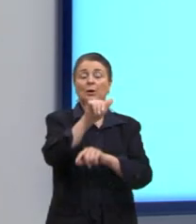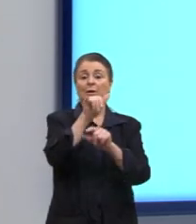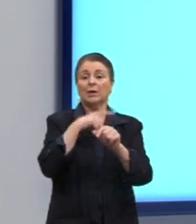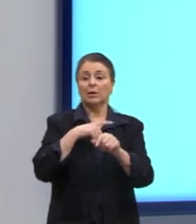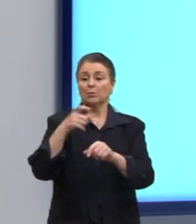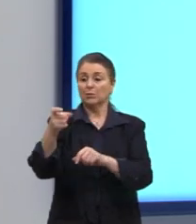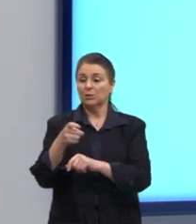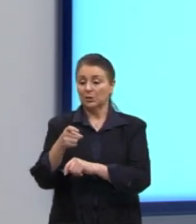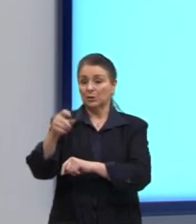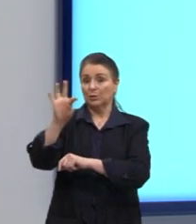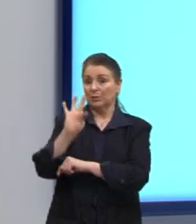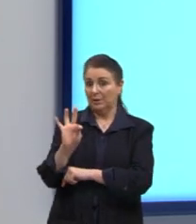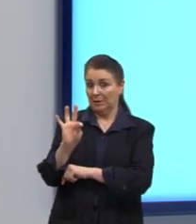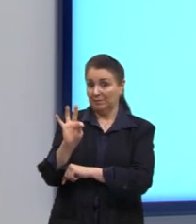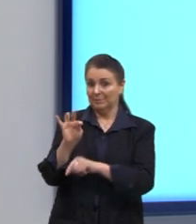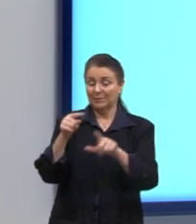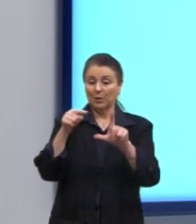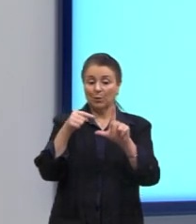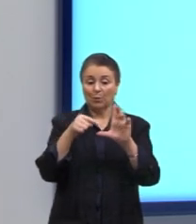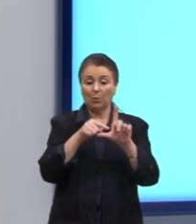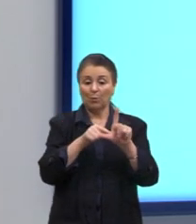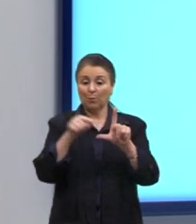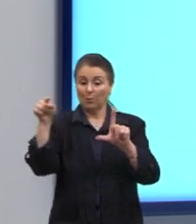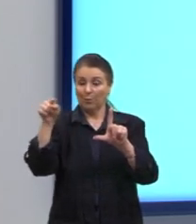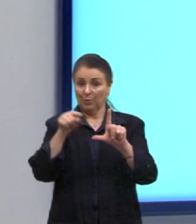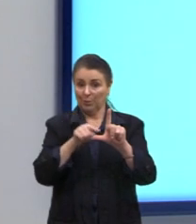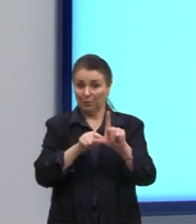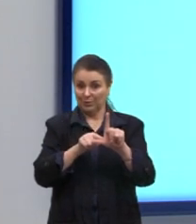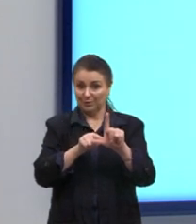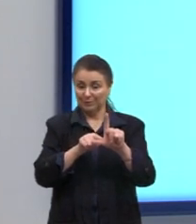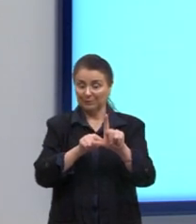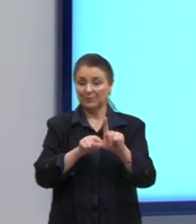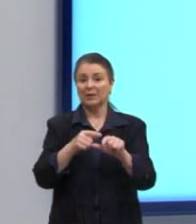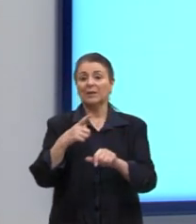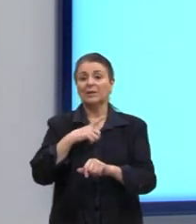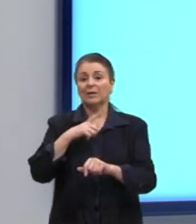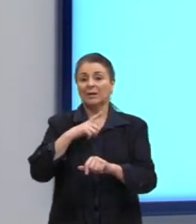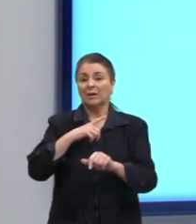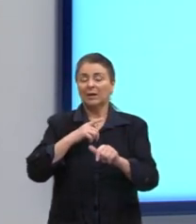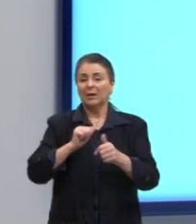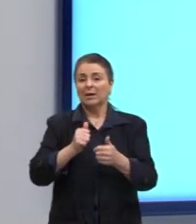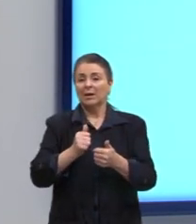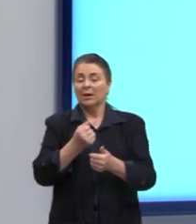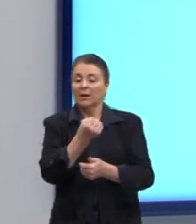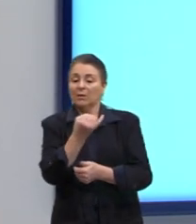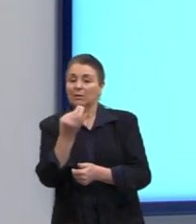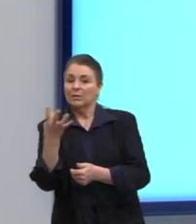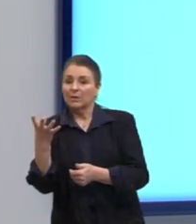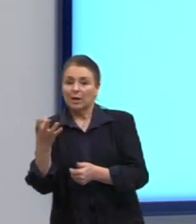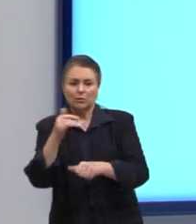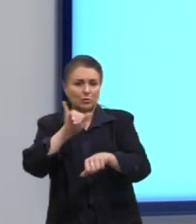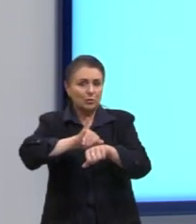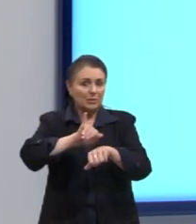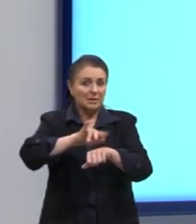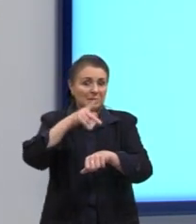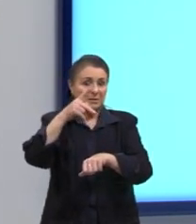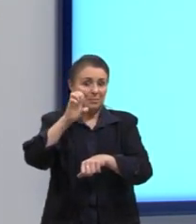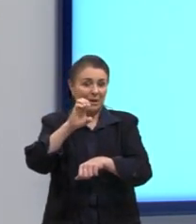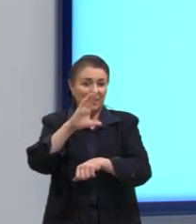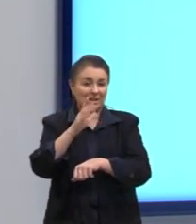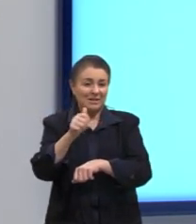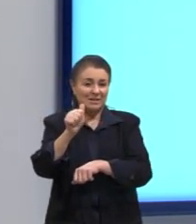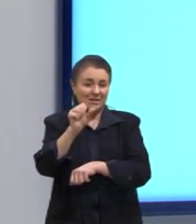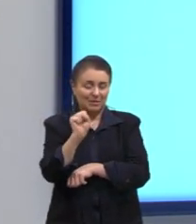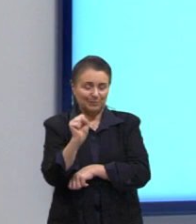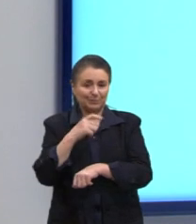T né Aqui nós temos então avaliando a nossa questão a quantidade de peças em milhar no segundo